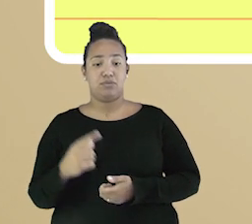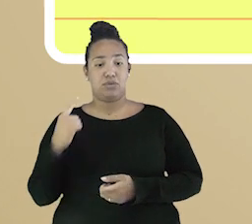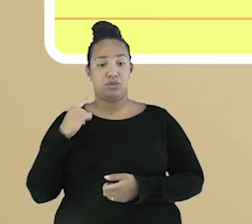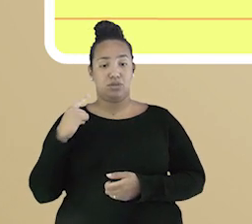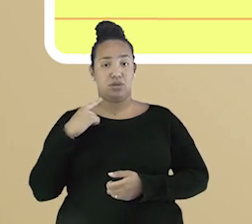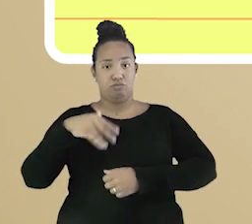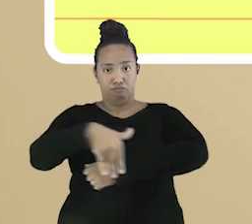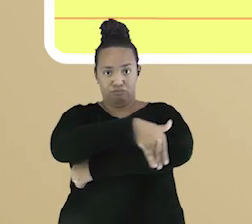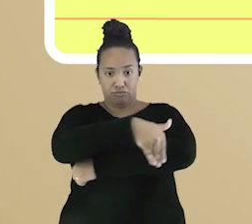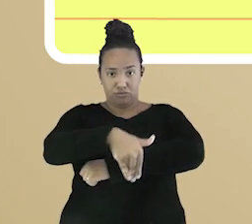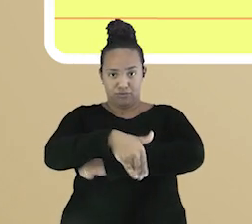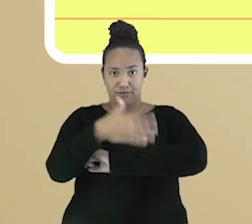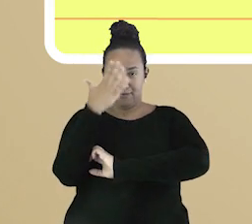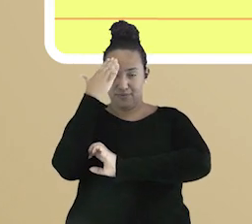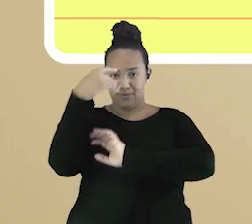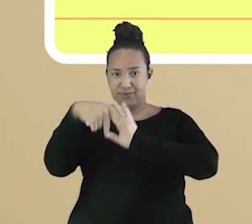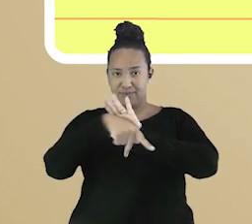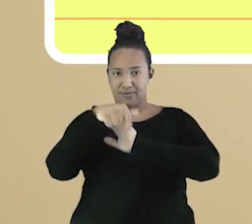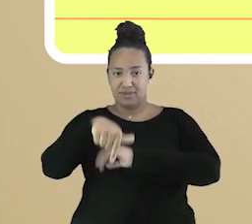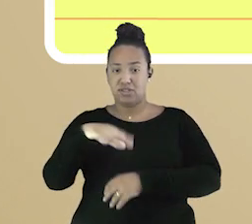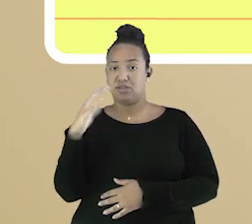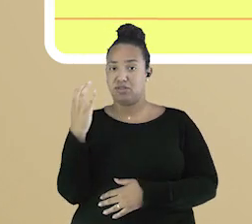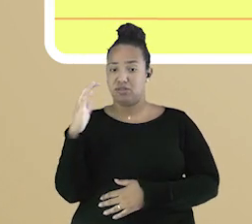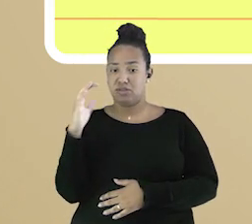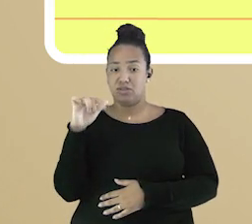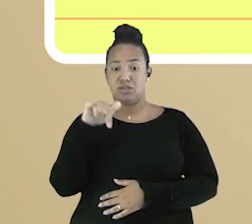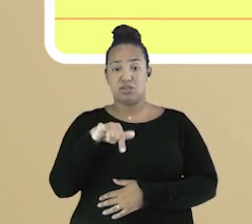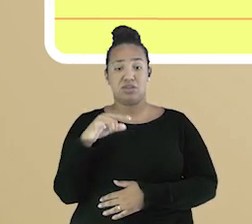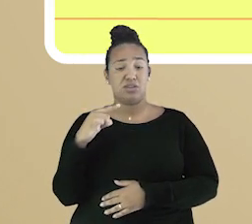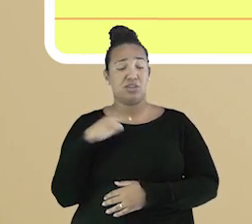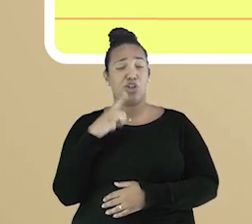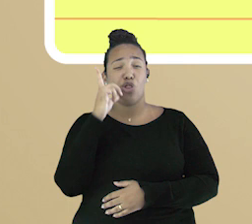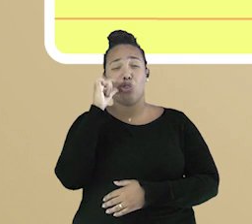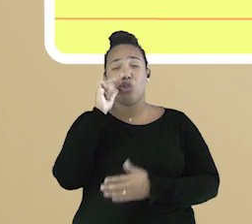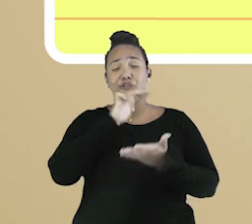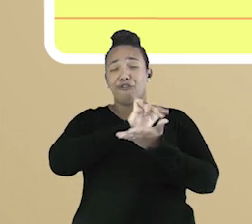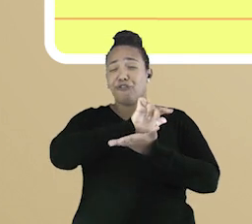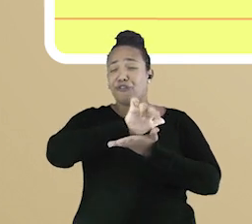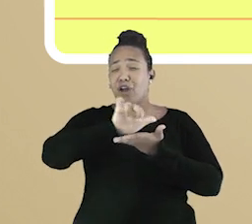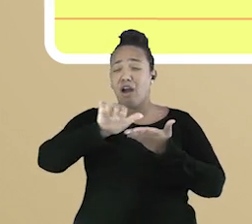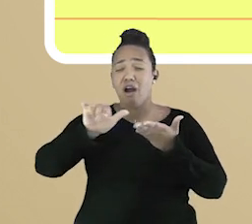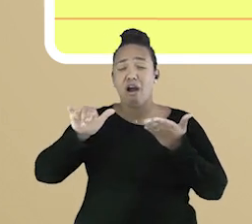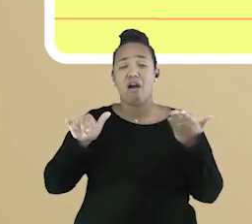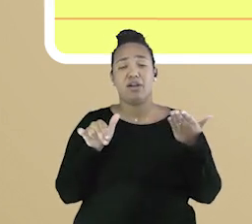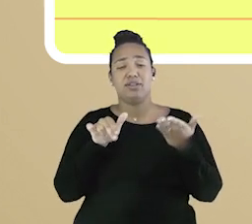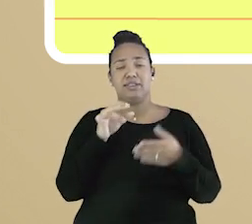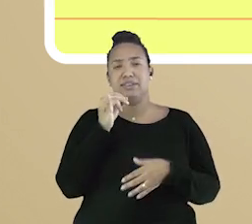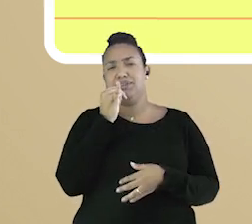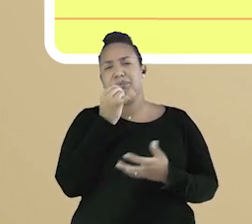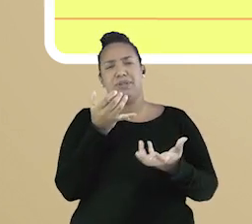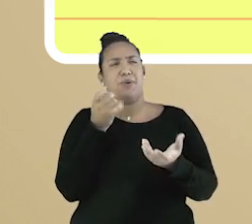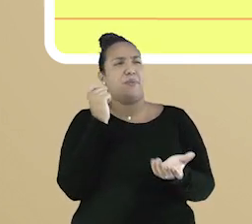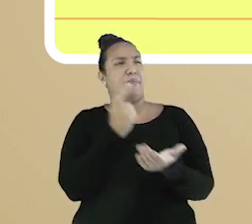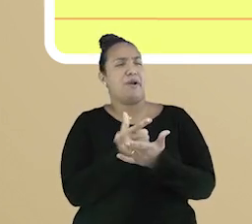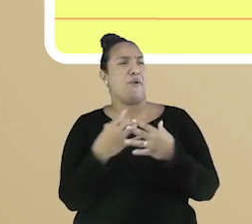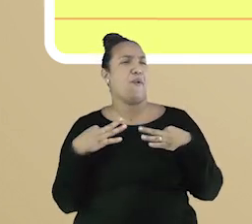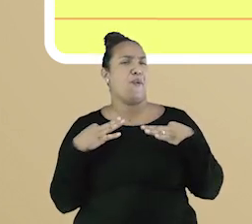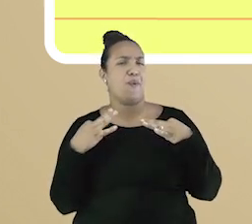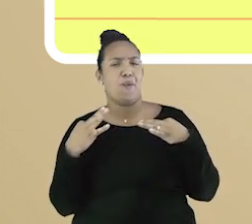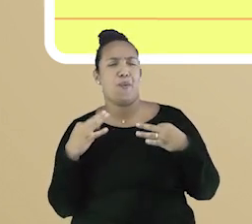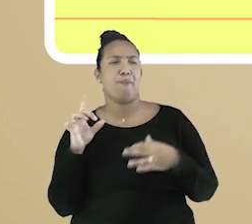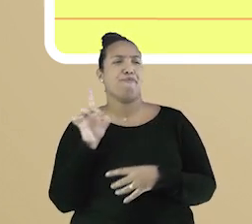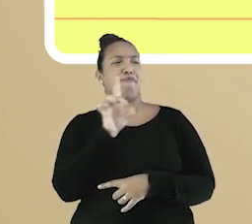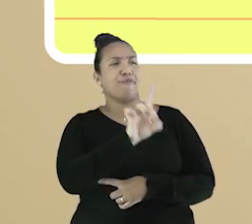a Avenida Expedito Garcia, onde a gente tem hoje o maior número de comércios da Grande Vitória. Você quer uma calça nova, você vai